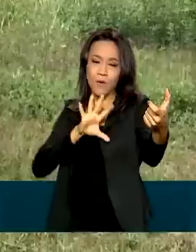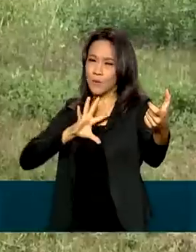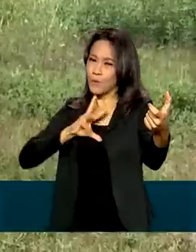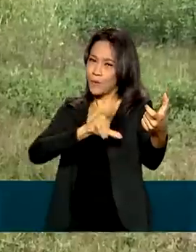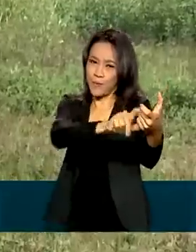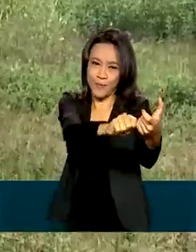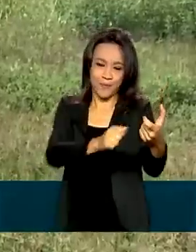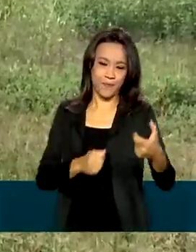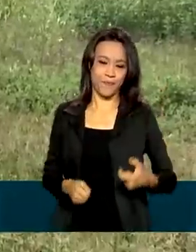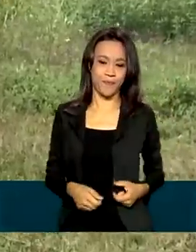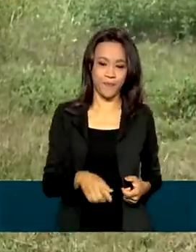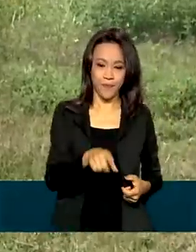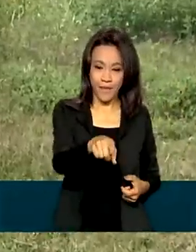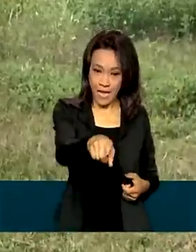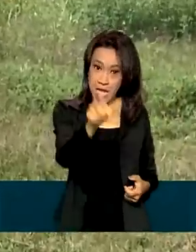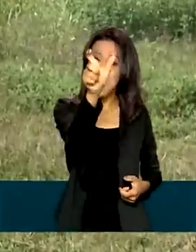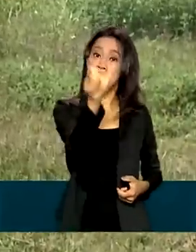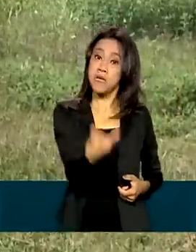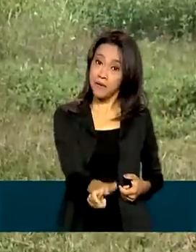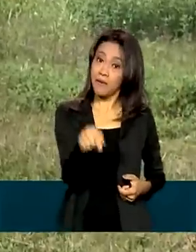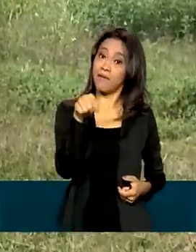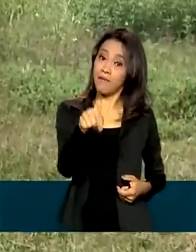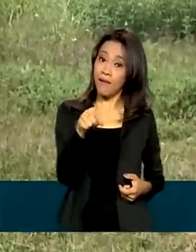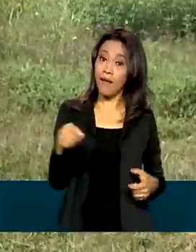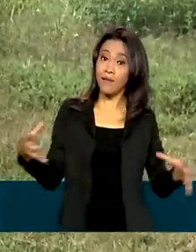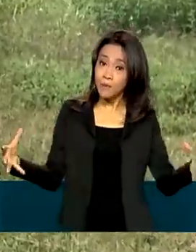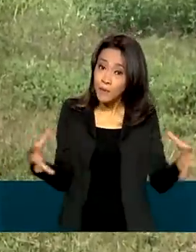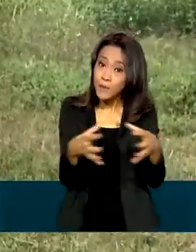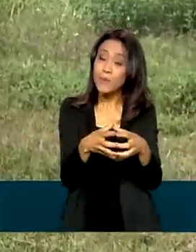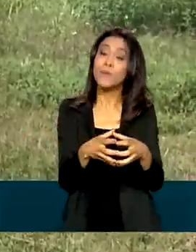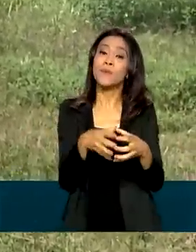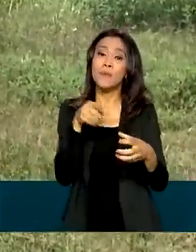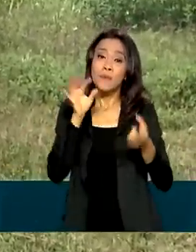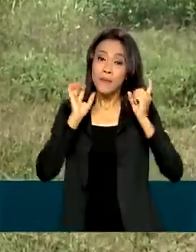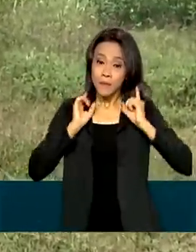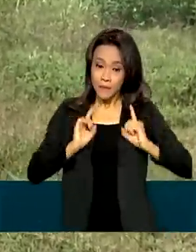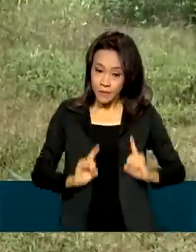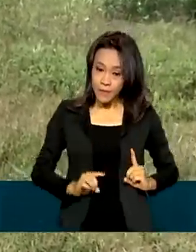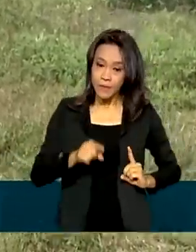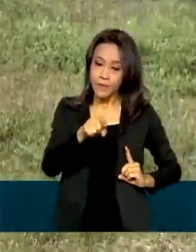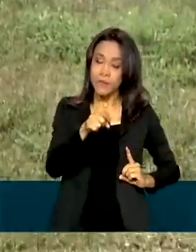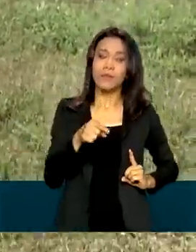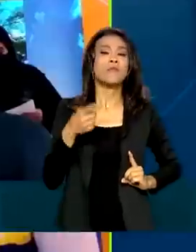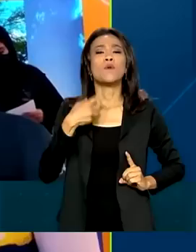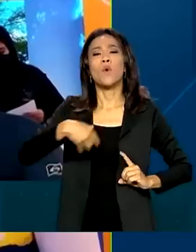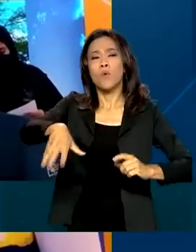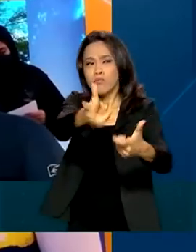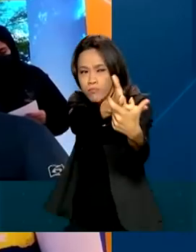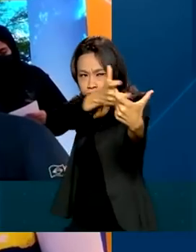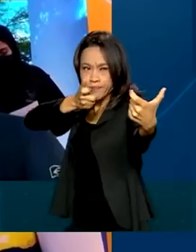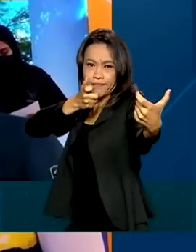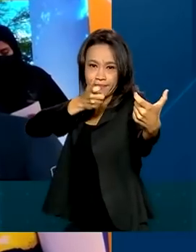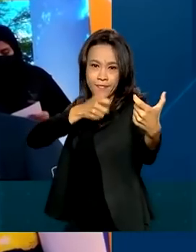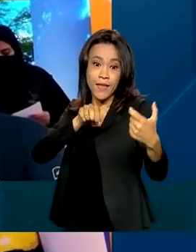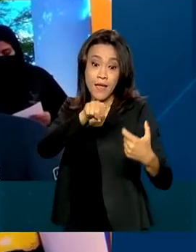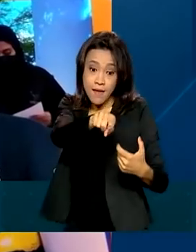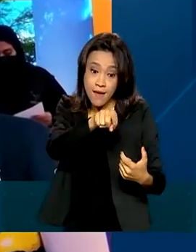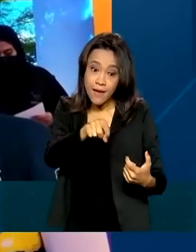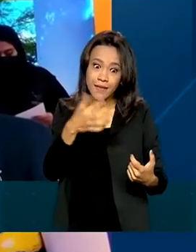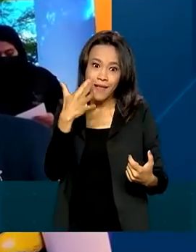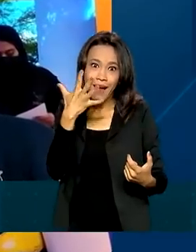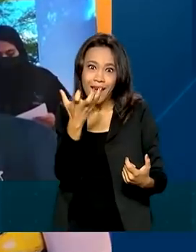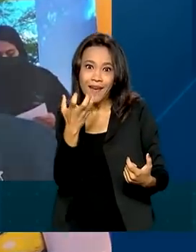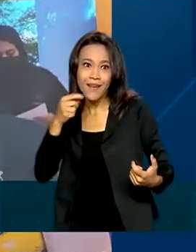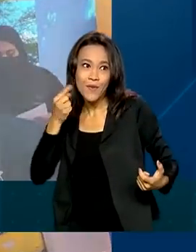daí. Fala aí o atleta da Seleção Paralímpica de tiro com arco. Depois do primeiro mundial neste ano, de olho